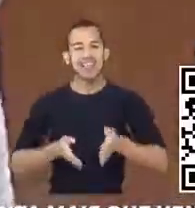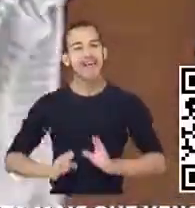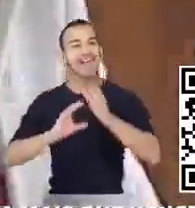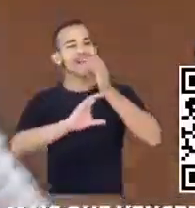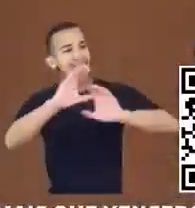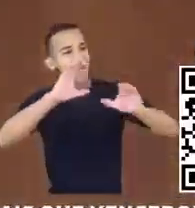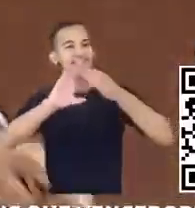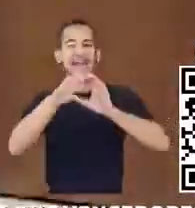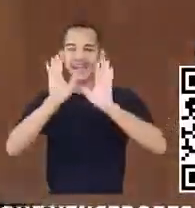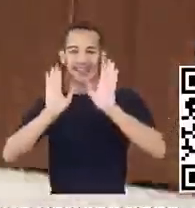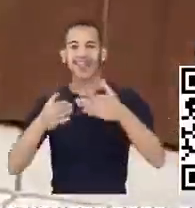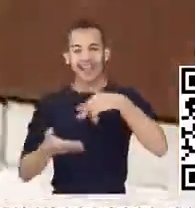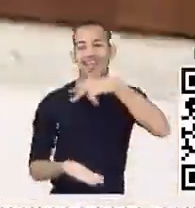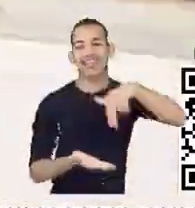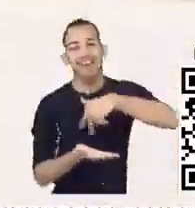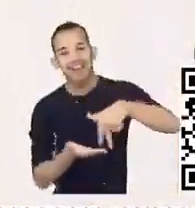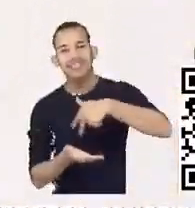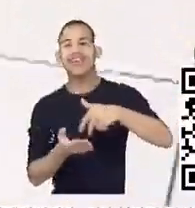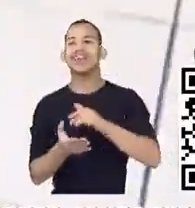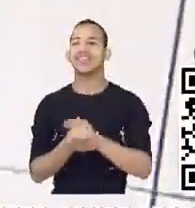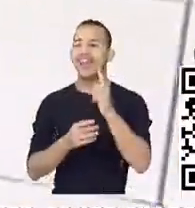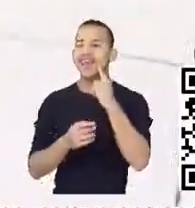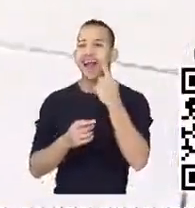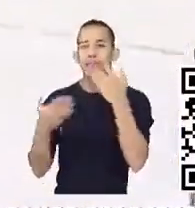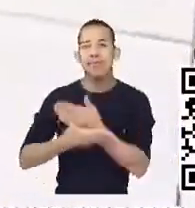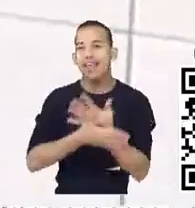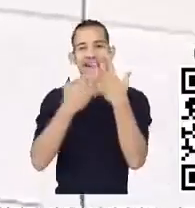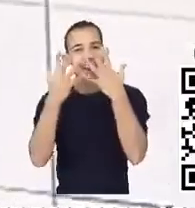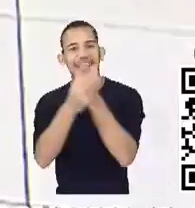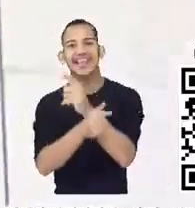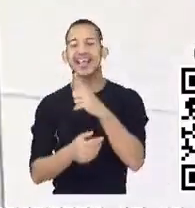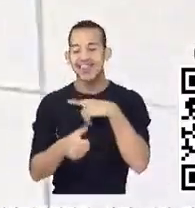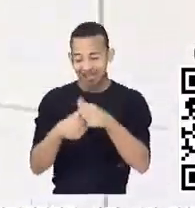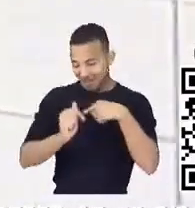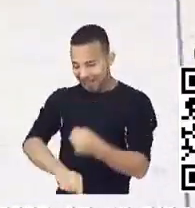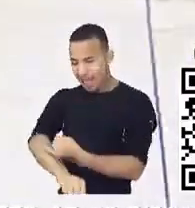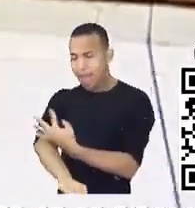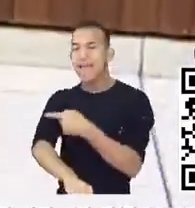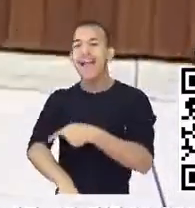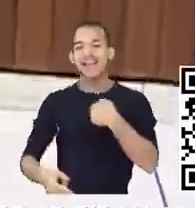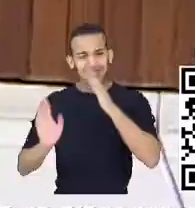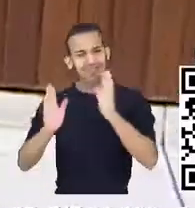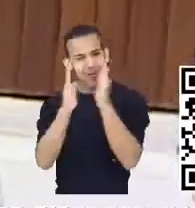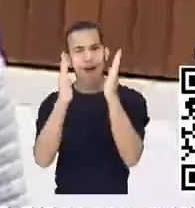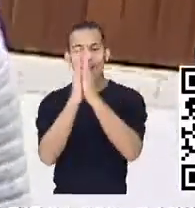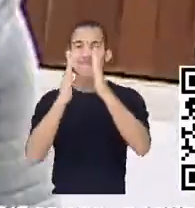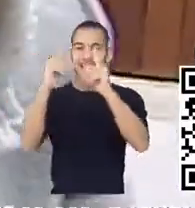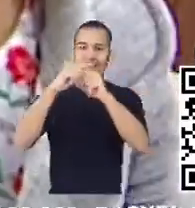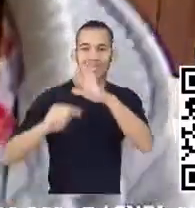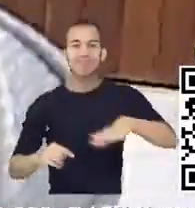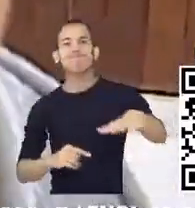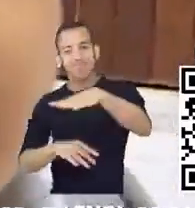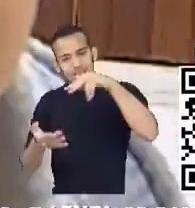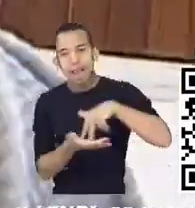nasce dançando. Olha que lindo! Ô, Jesus, eu tô arrepiado, rapaz. Glorifica, igreja. Glória a Deus. Fica de pé, igreja.